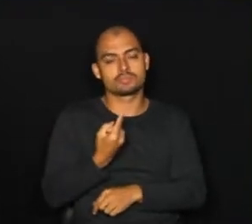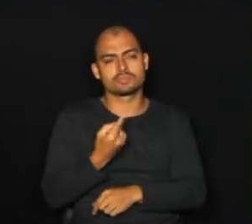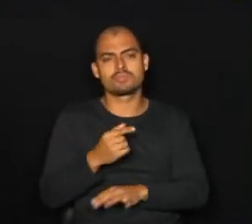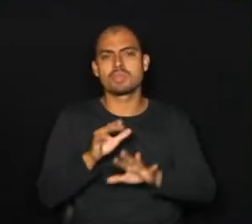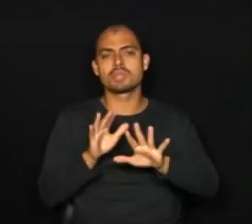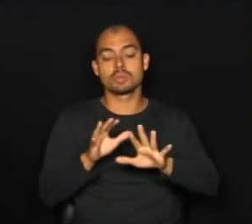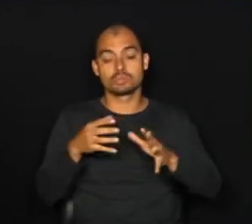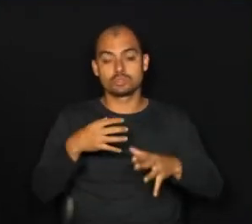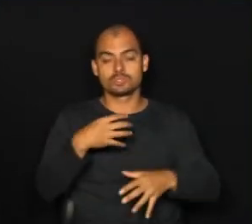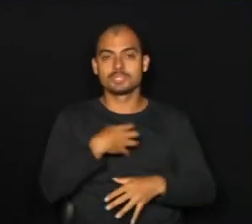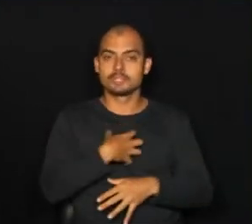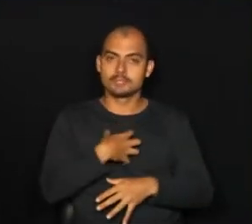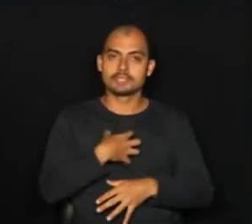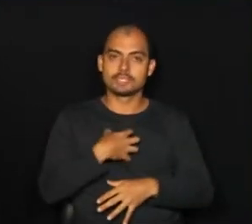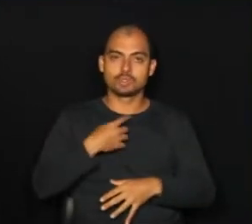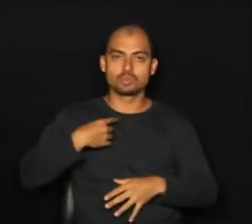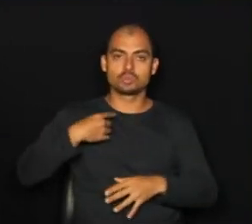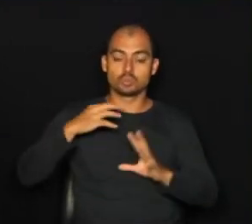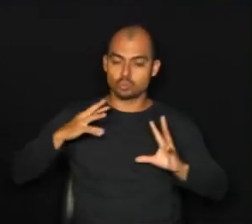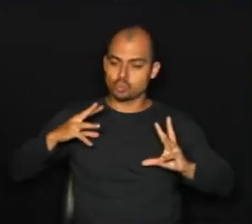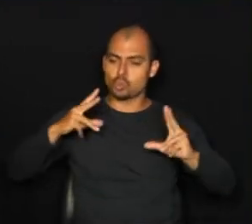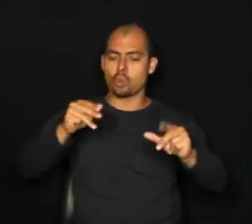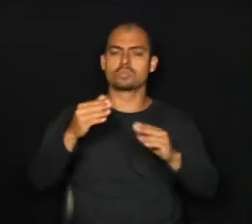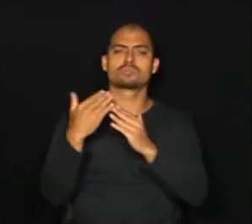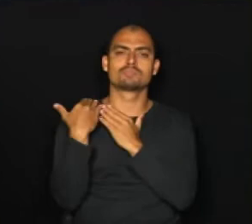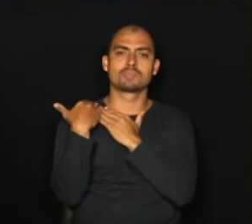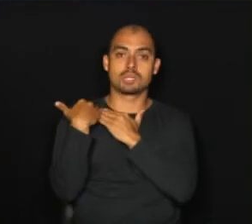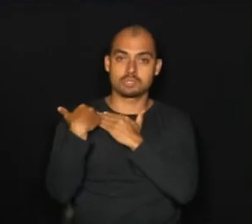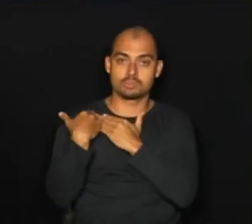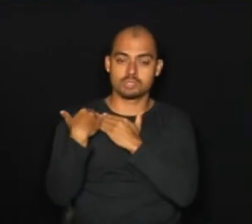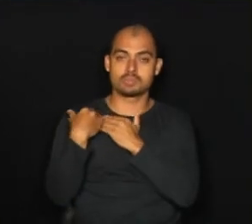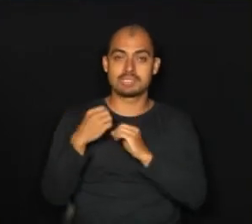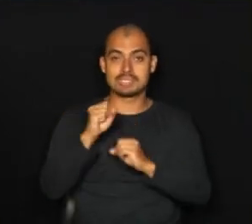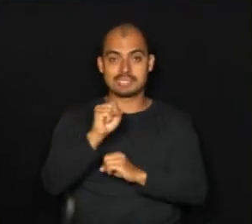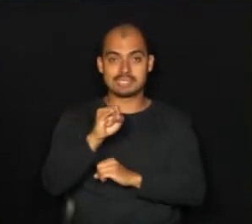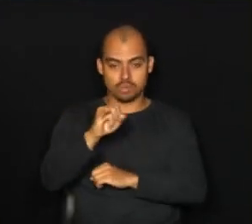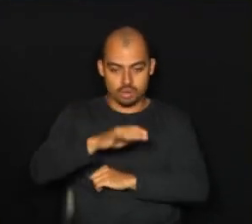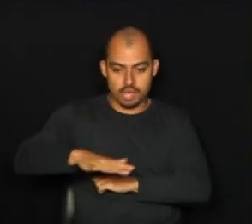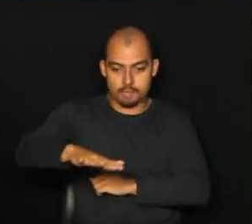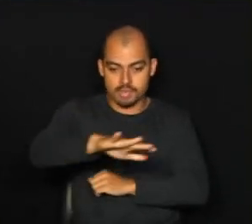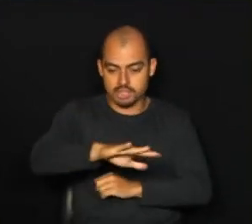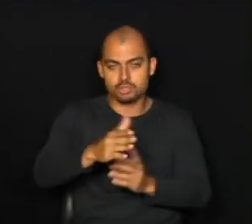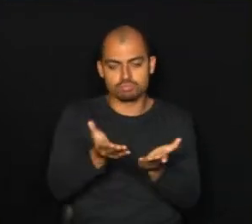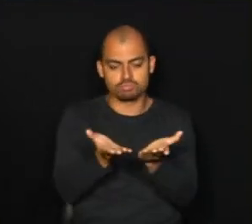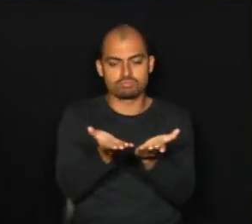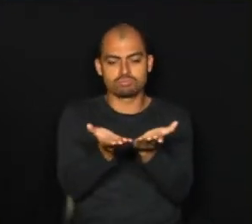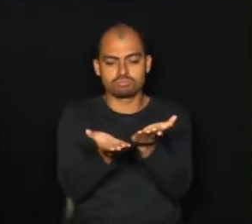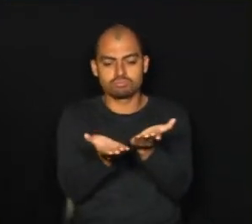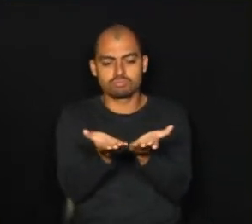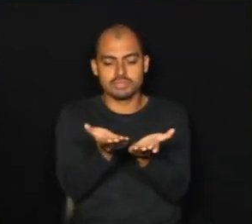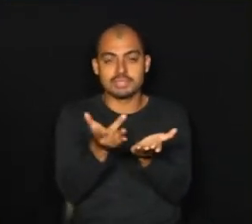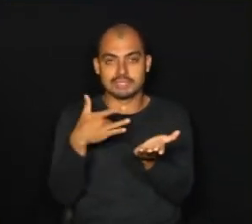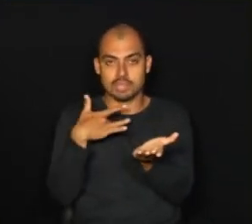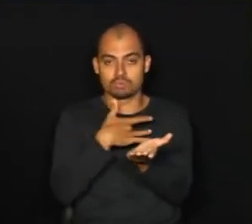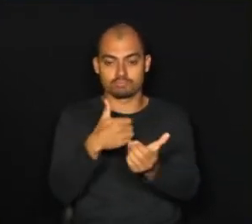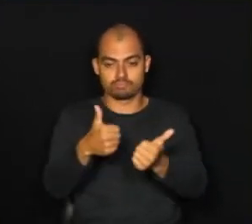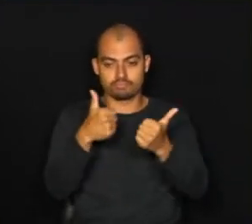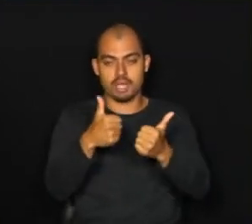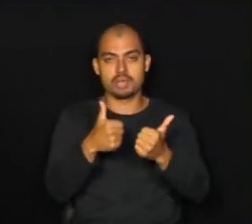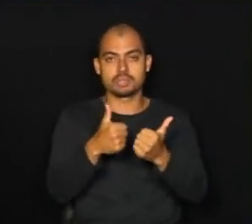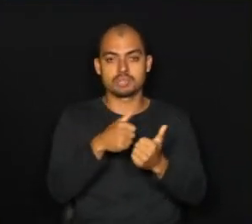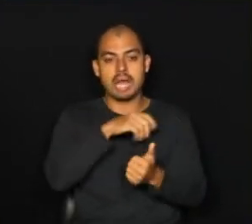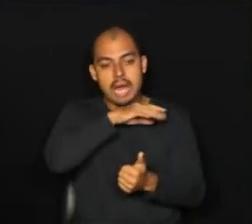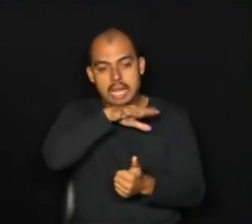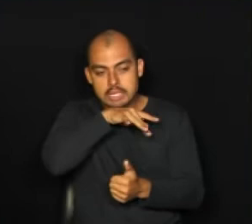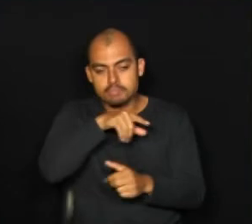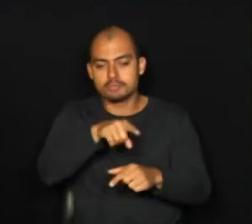desta forma, todos nós somos responsáveis. Se o ambiente estiver em equilíbrio, estiver saudável, os animais